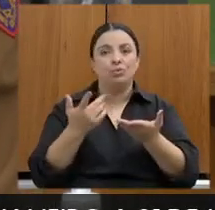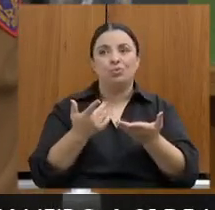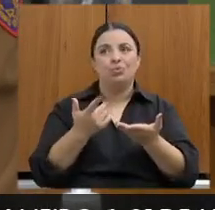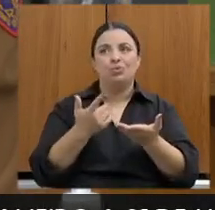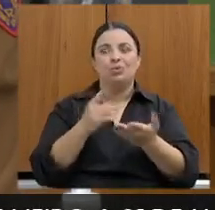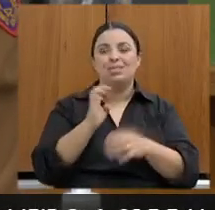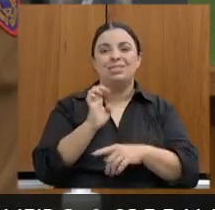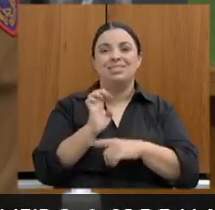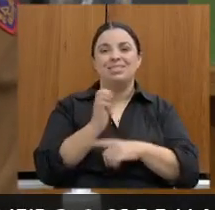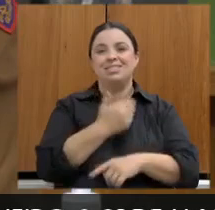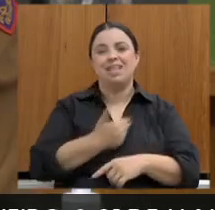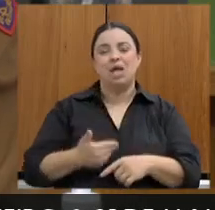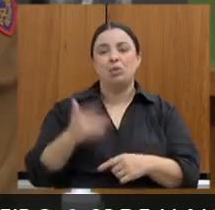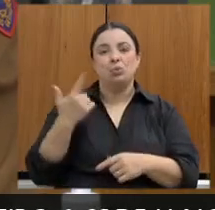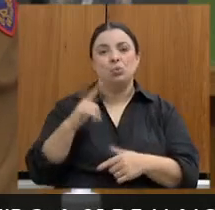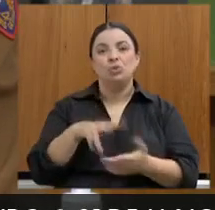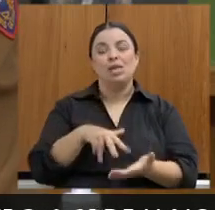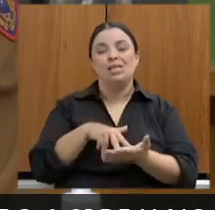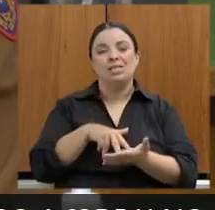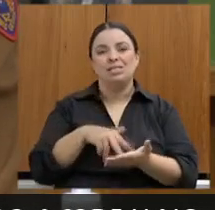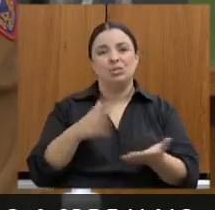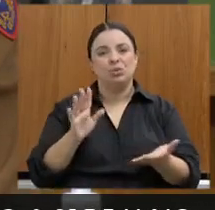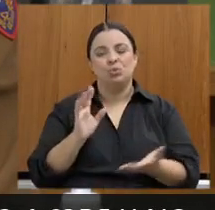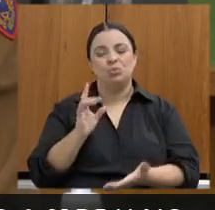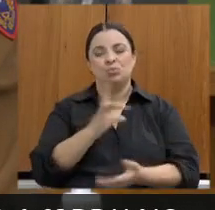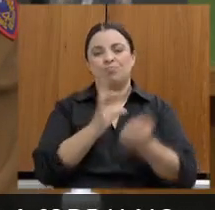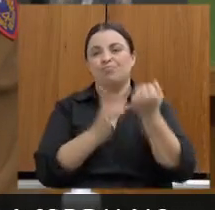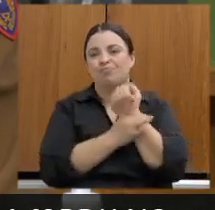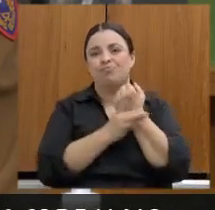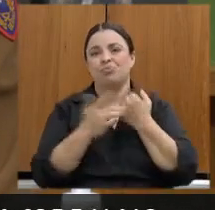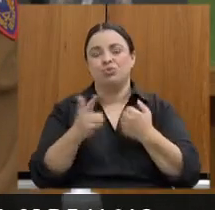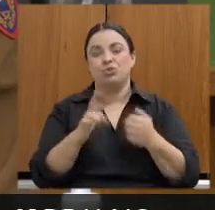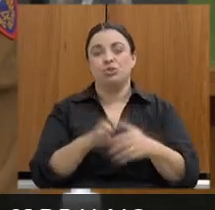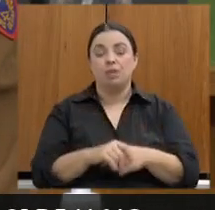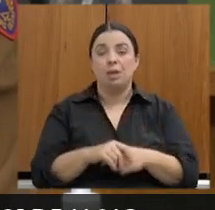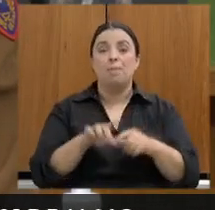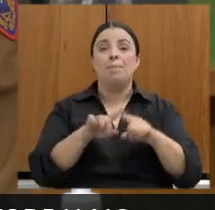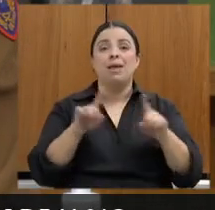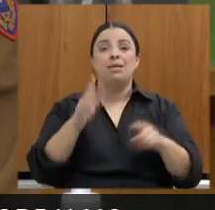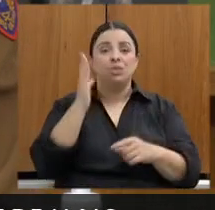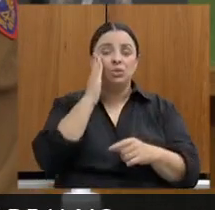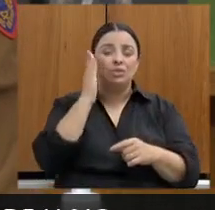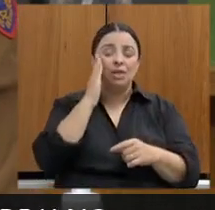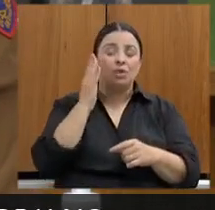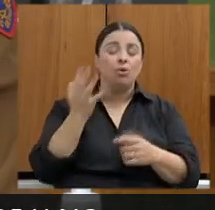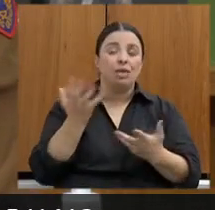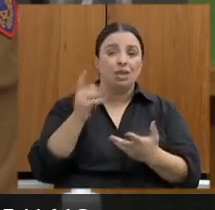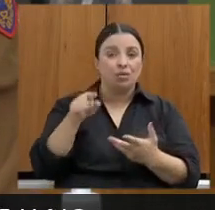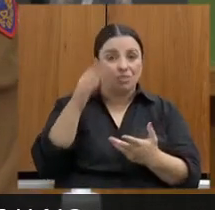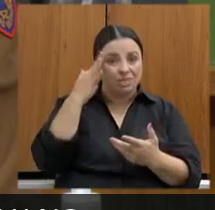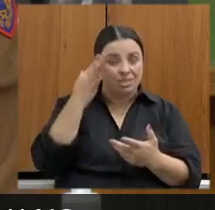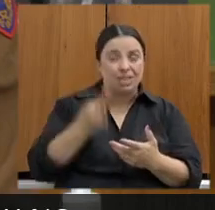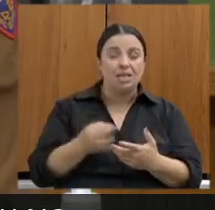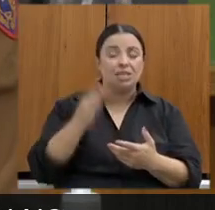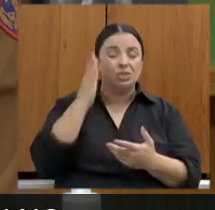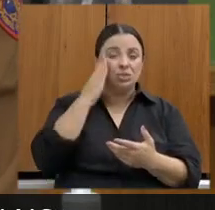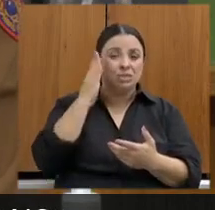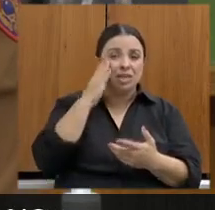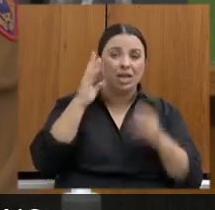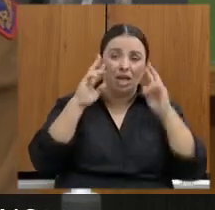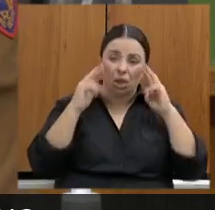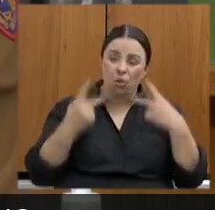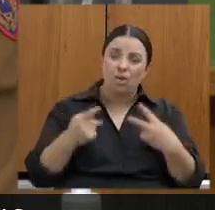compreendesse que o no papel de cada um dos Senhores aqui Deputado a gente entende né a necessidade a função de cobrar de